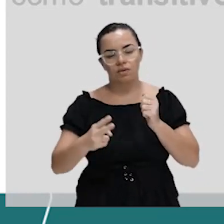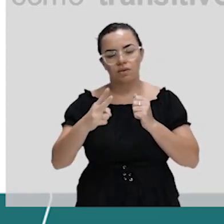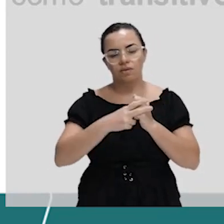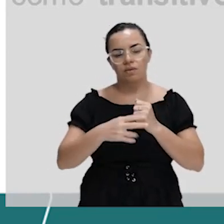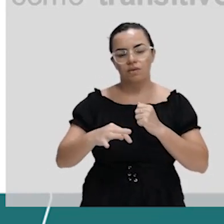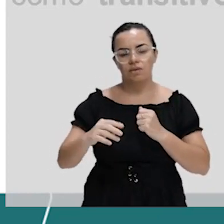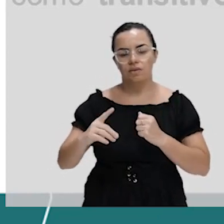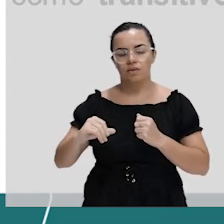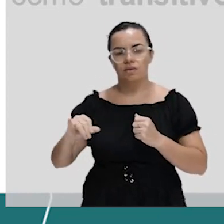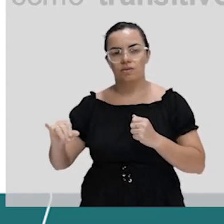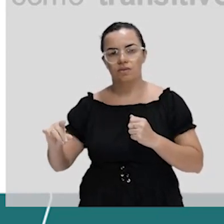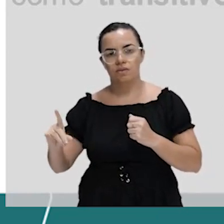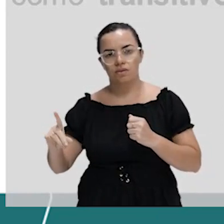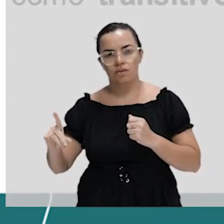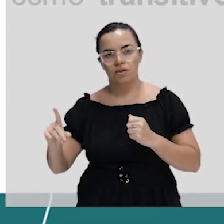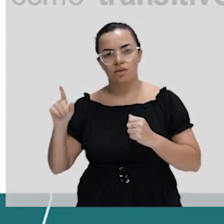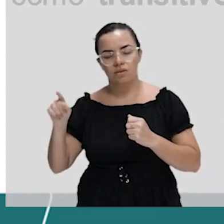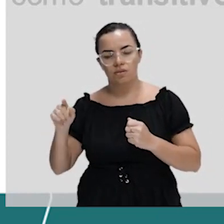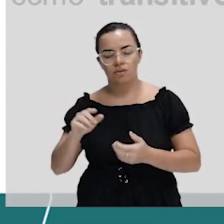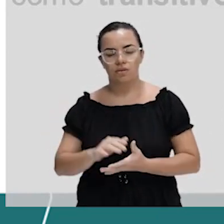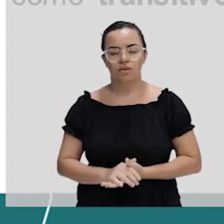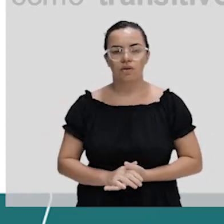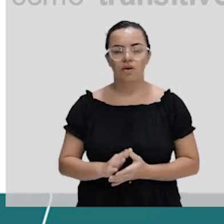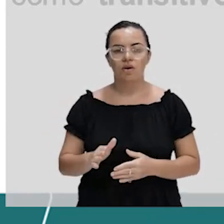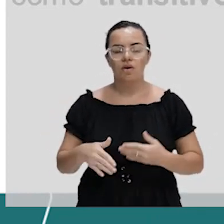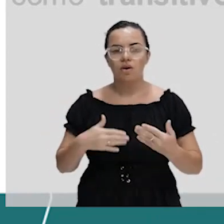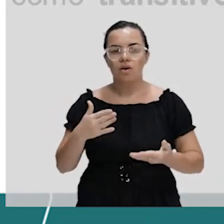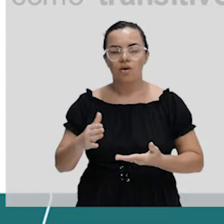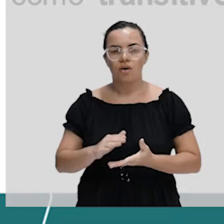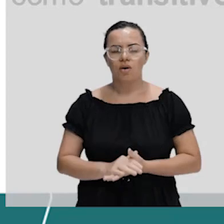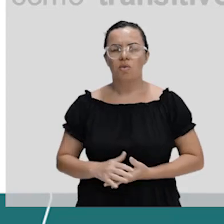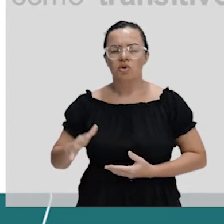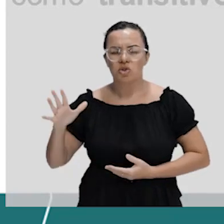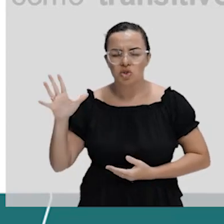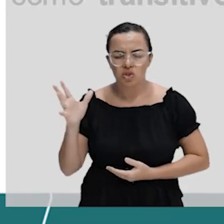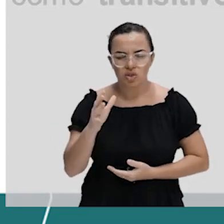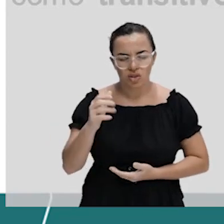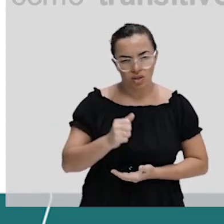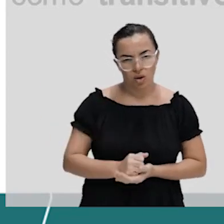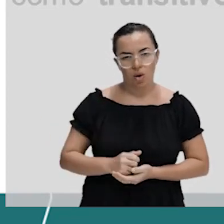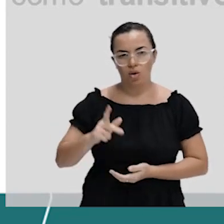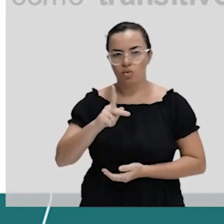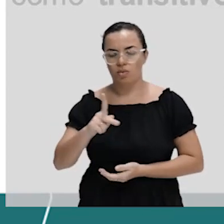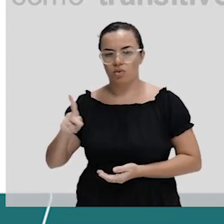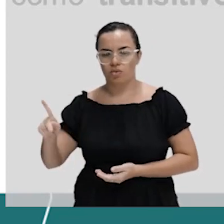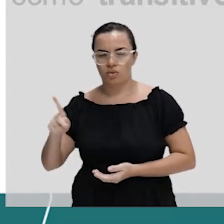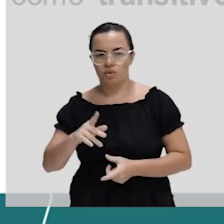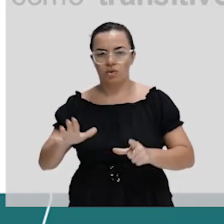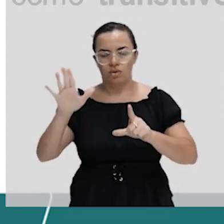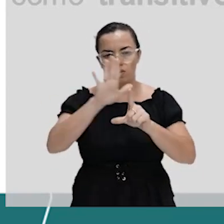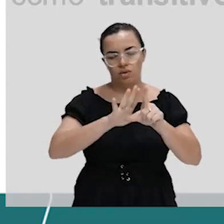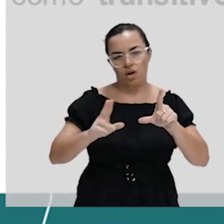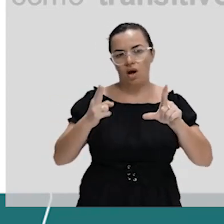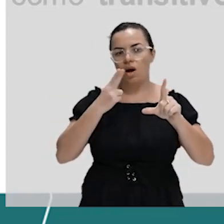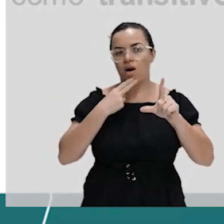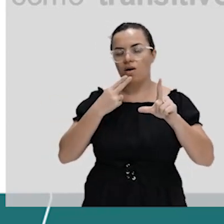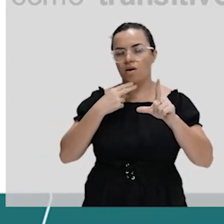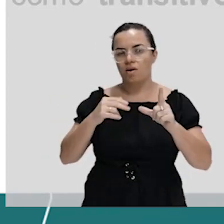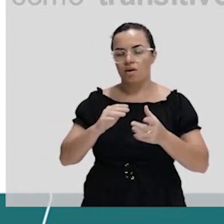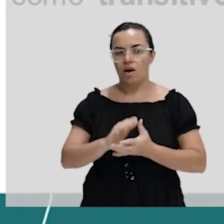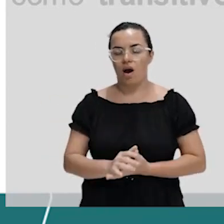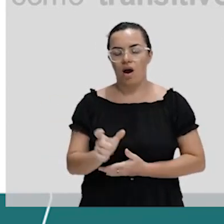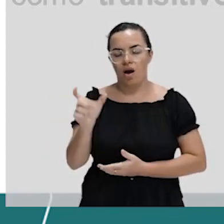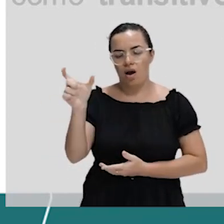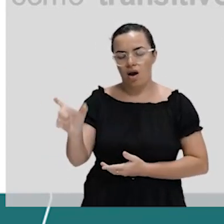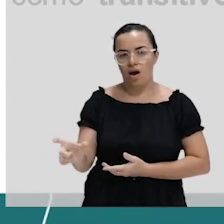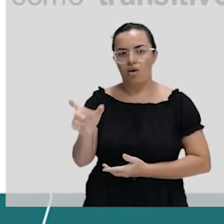convocação aos professores da plataforma Gonçalves Dias. Ó, convocação a alguma coisa. Esse alguma